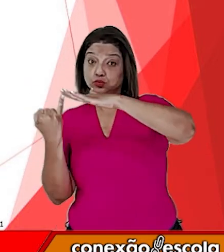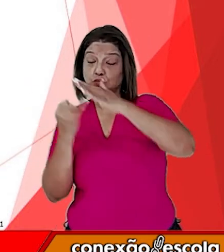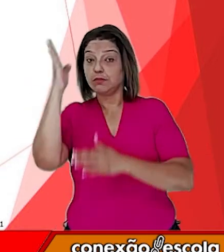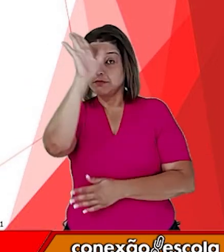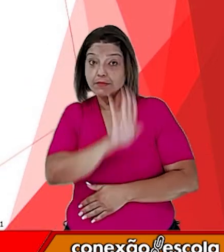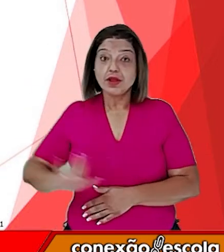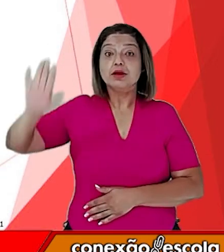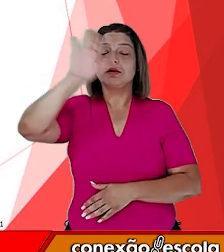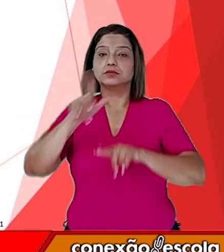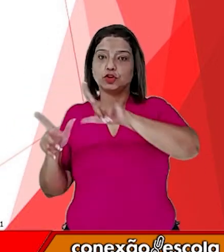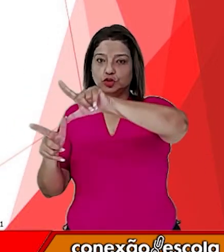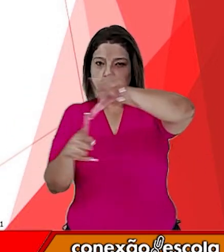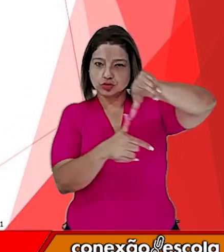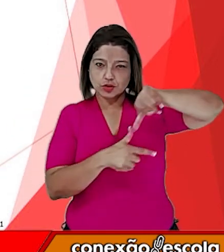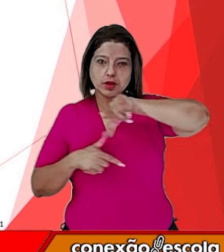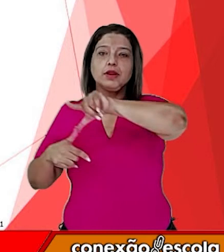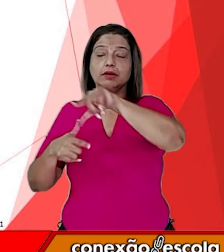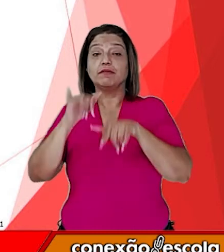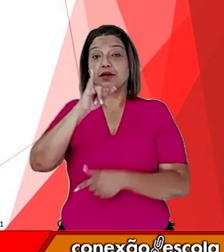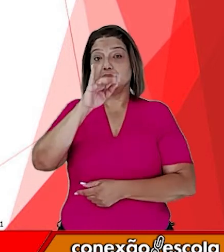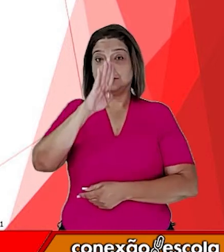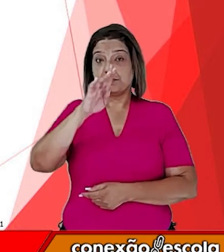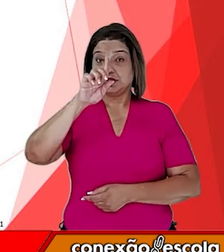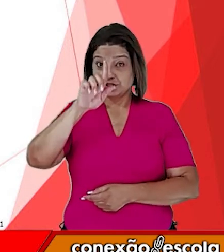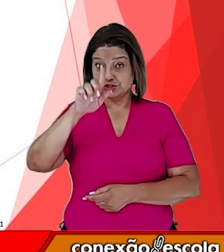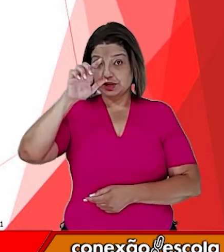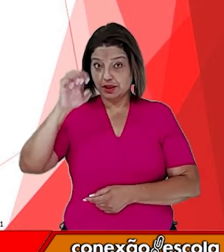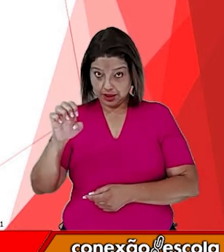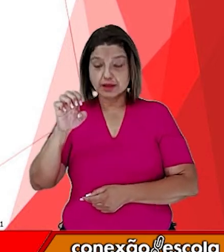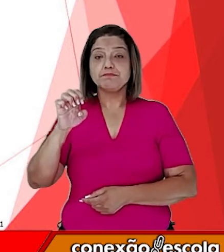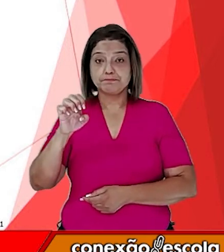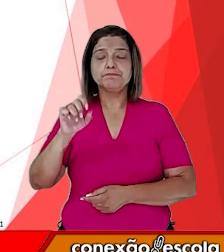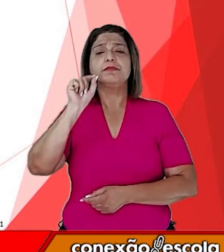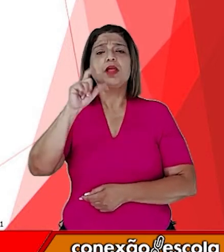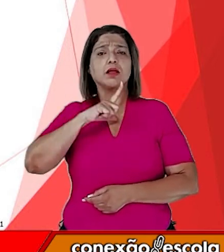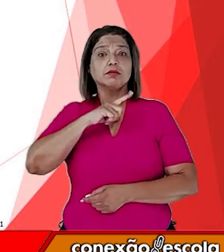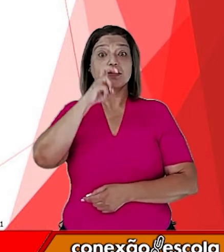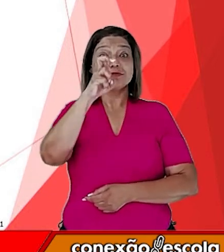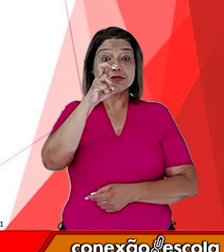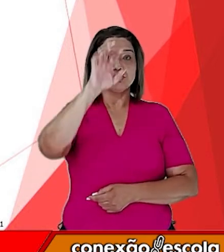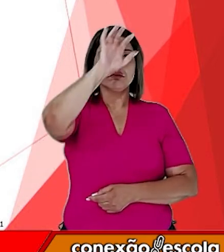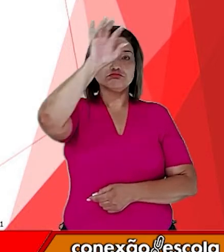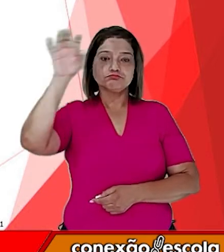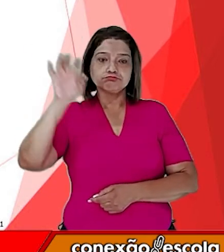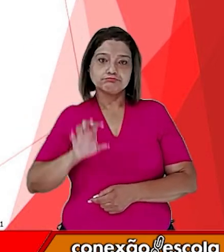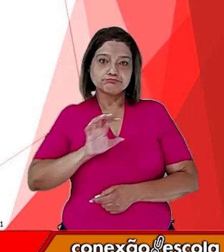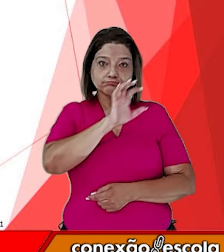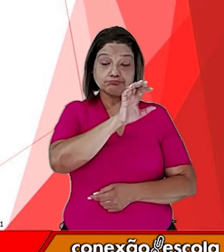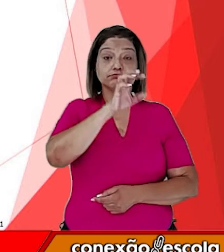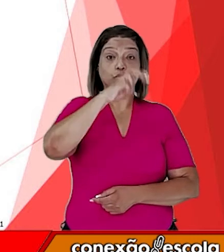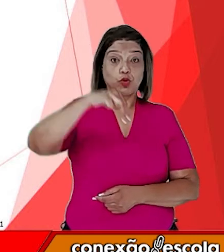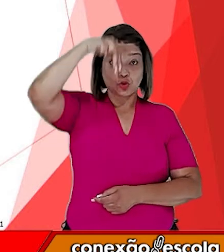Geografia e Estatística, que é o IBGE, e resultou em 5 regiões: